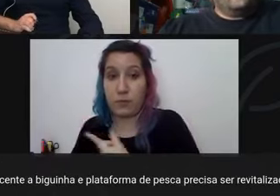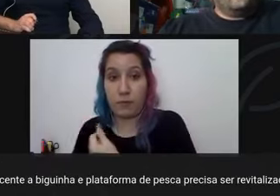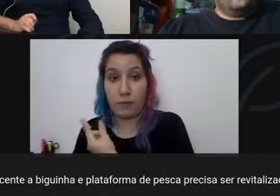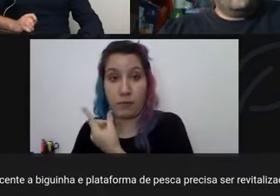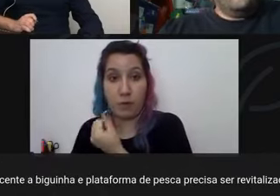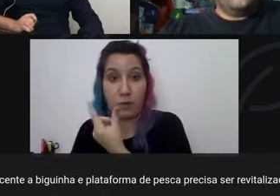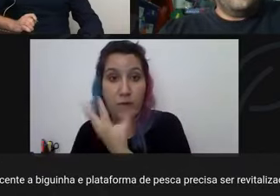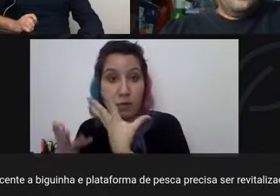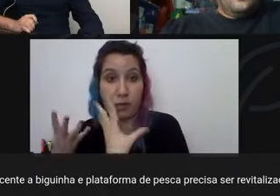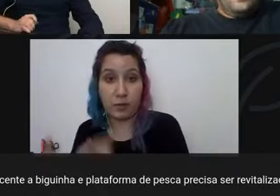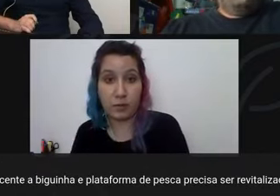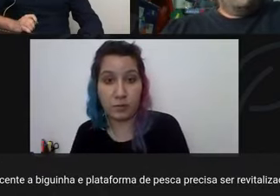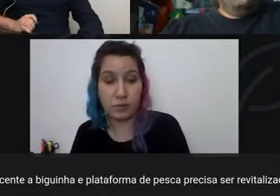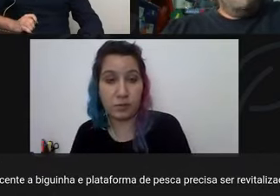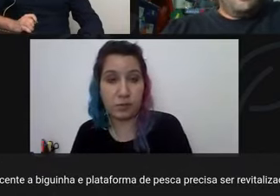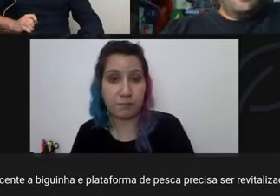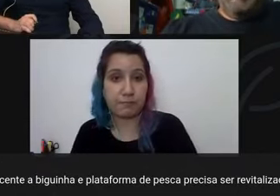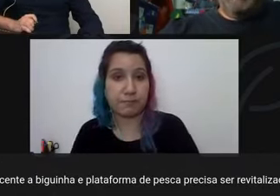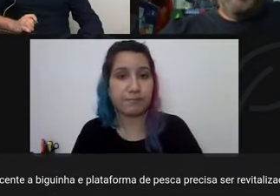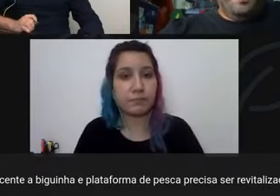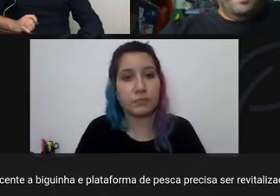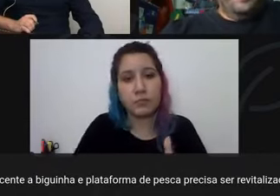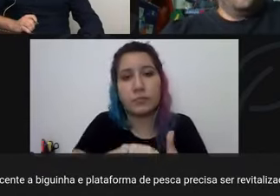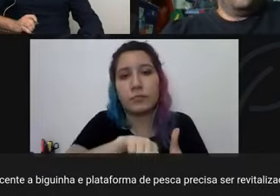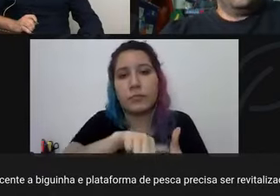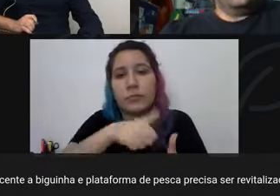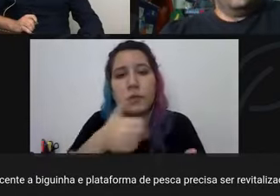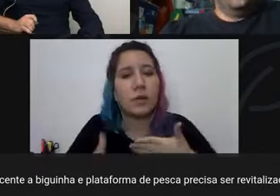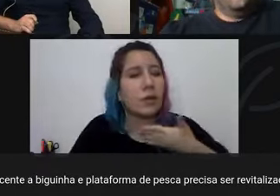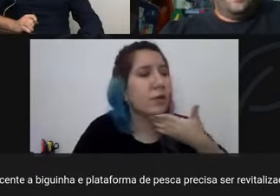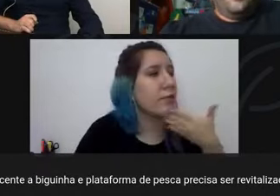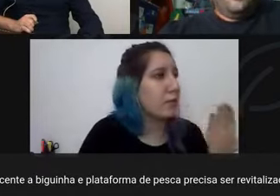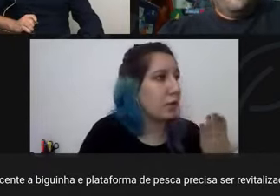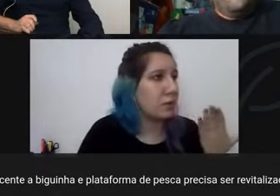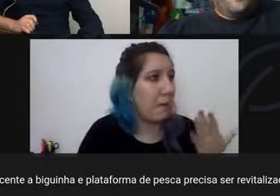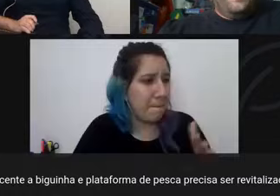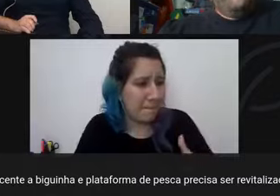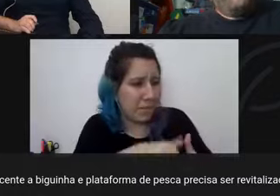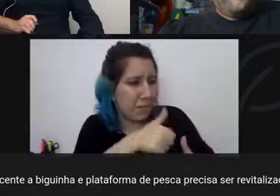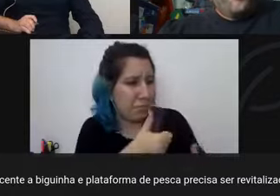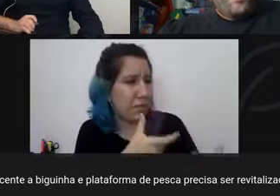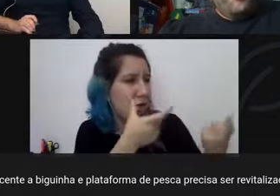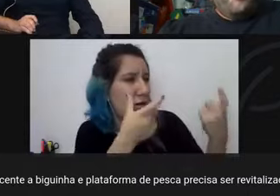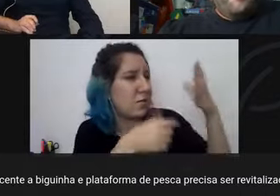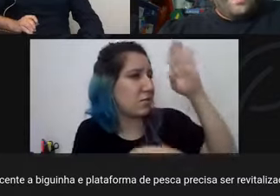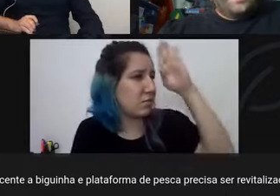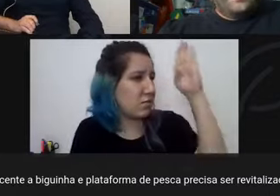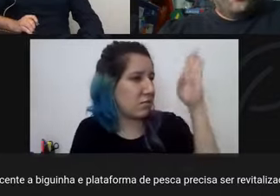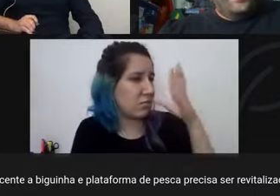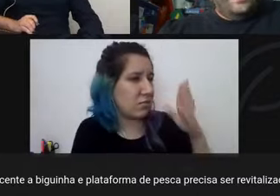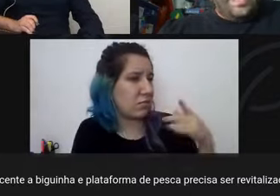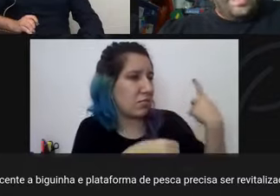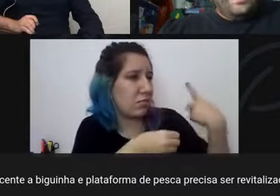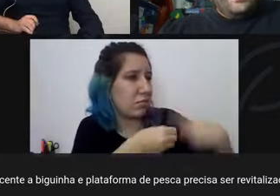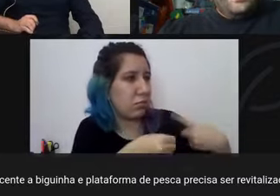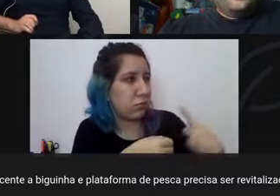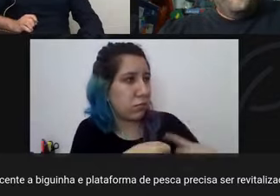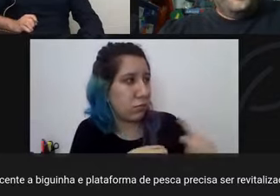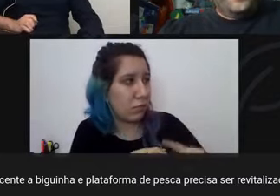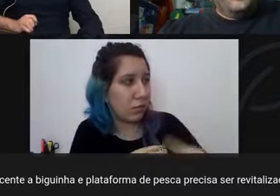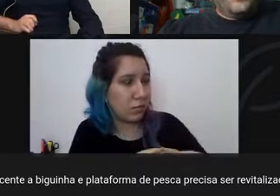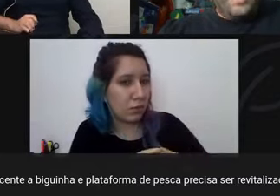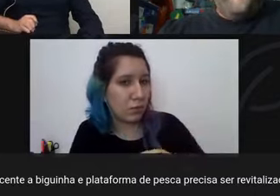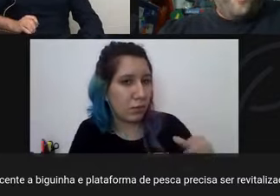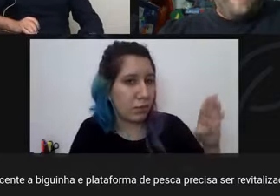fácil de você conseguir passar a primeira vila do Brasil, né, para a categoria A. É,